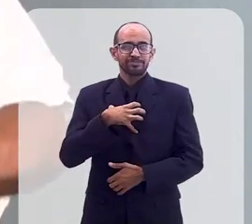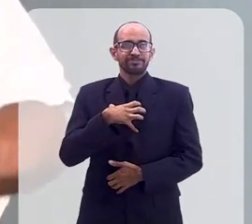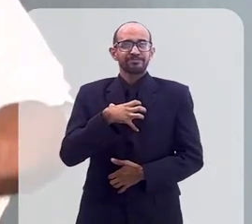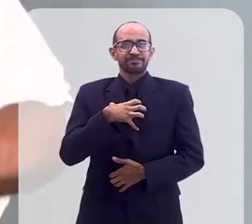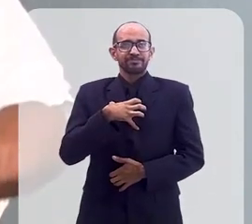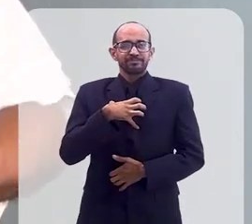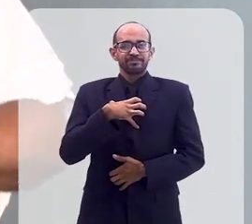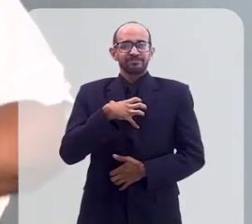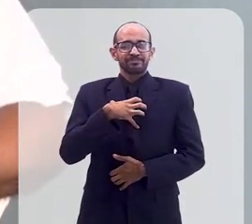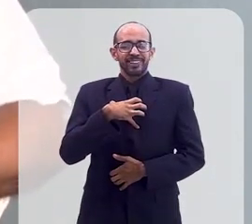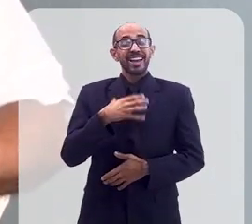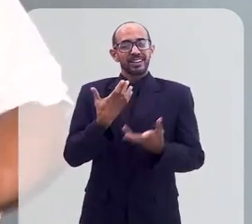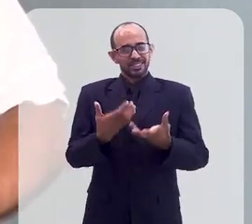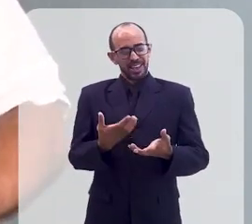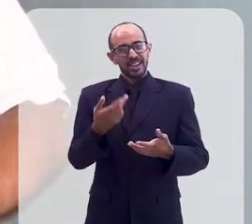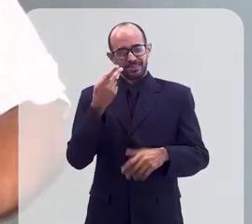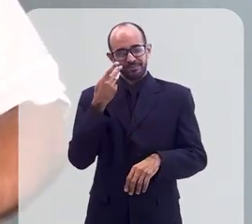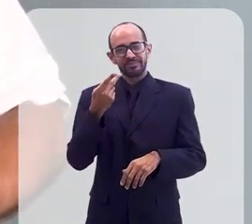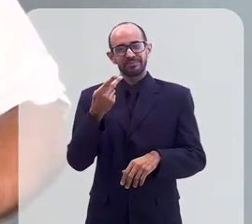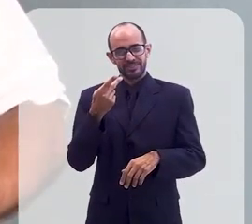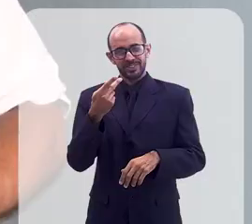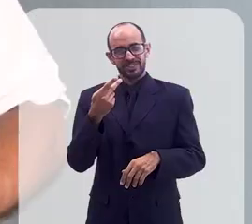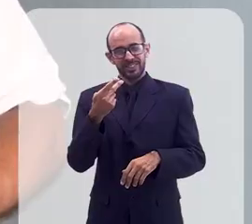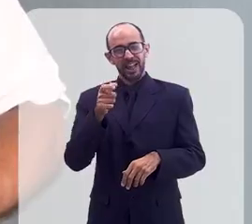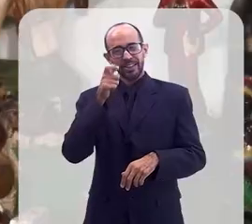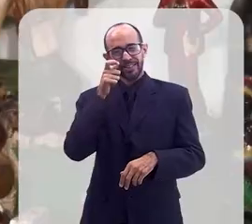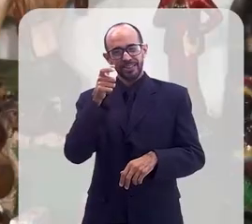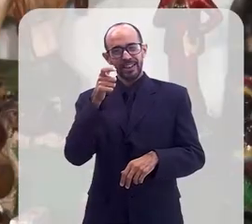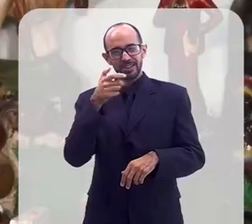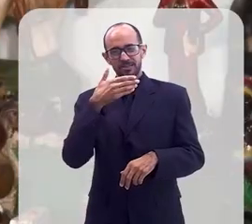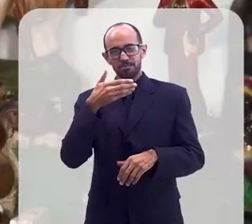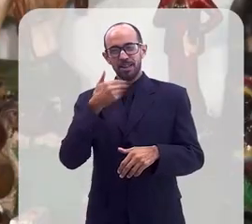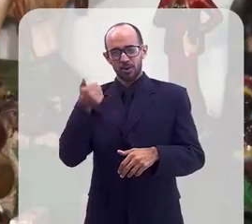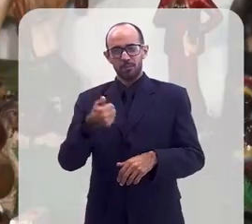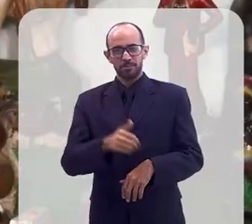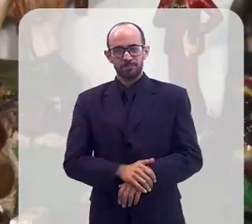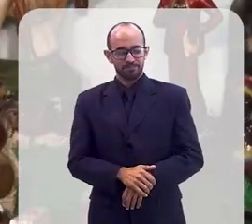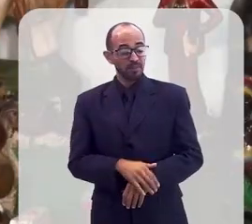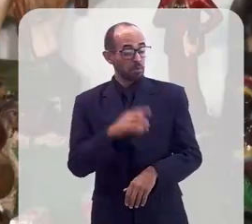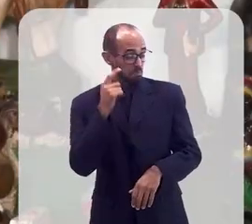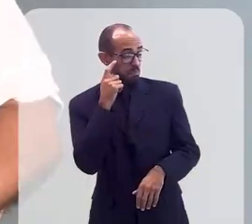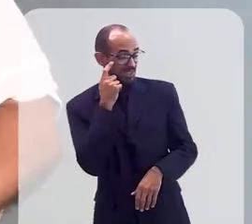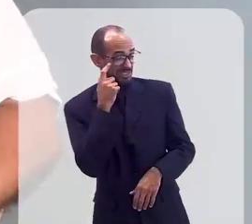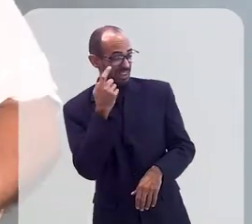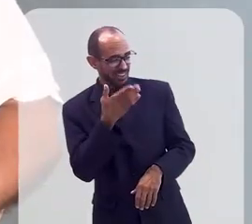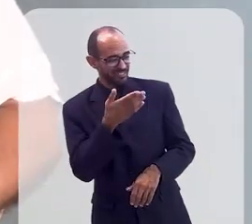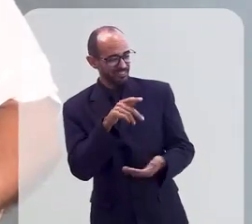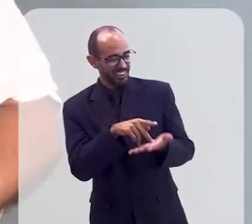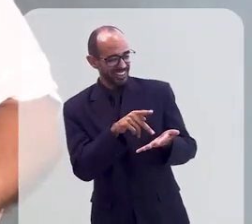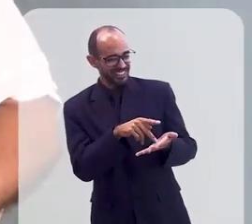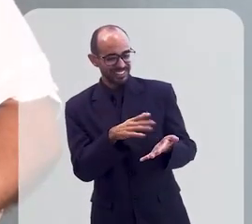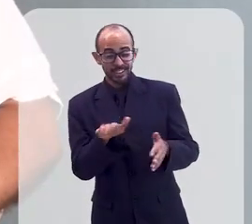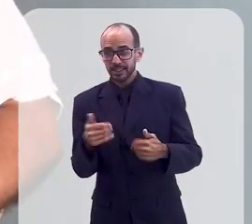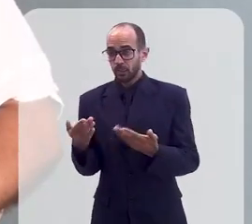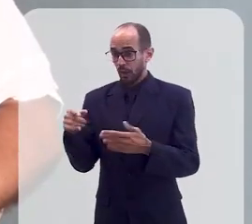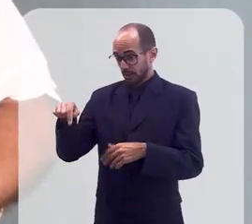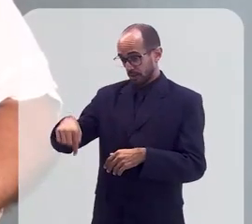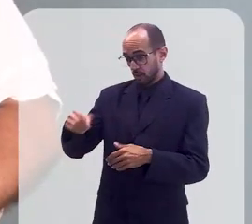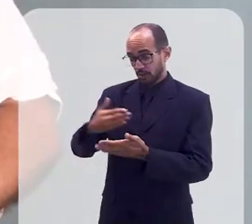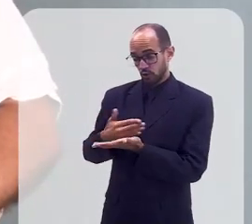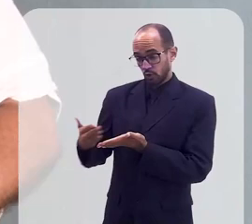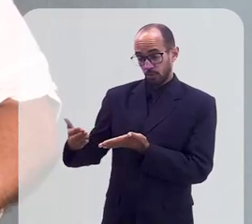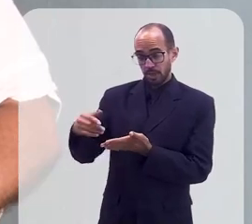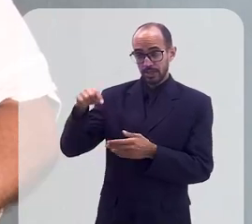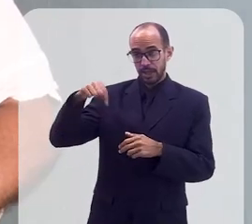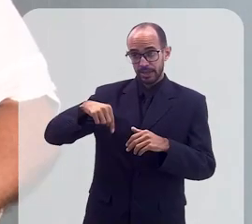enche mais. As pessoas procuram mais, né? Imaginei isso. Aqui, quando a gente começa, a gente já fala